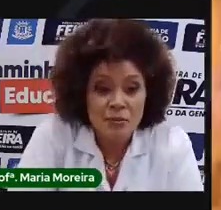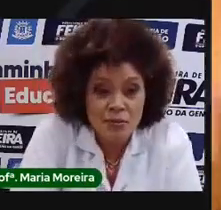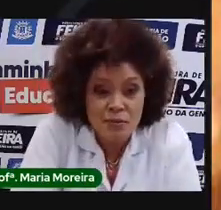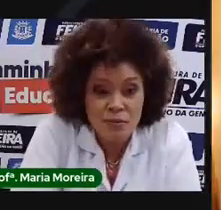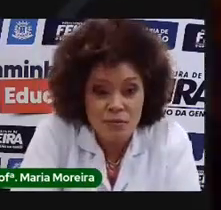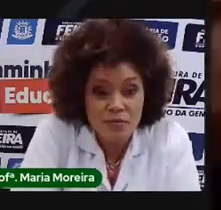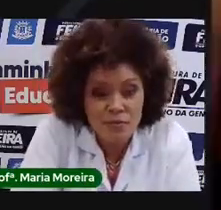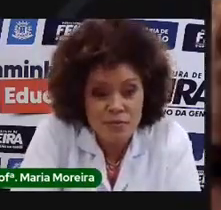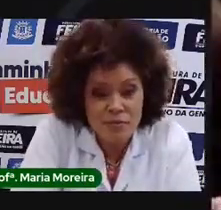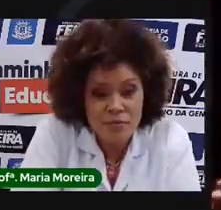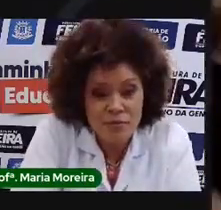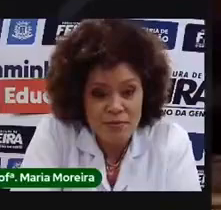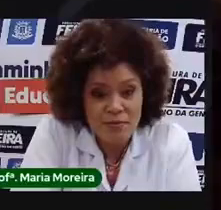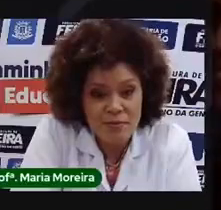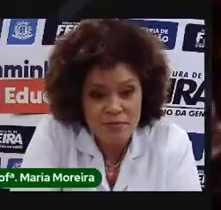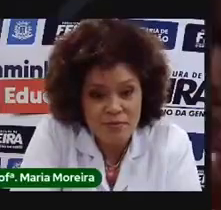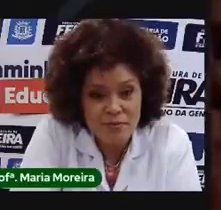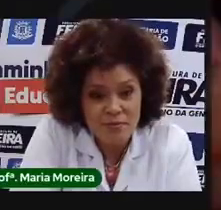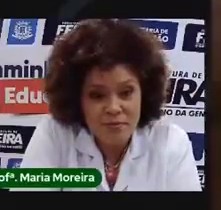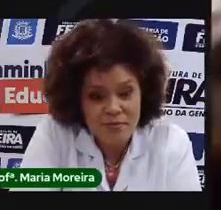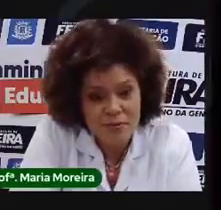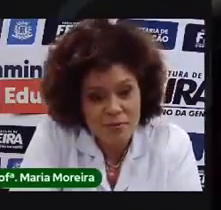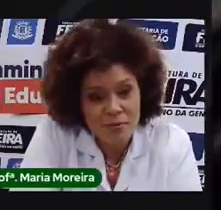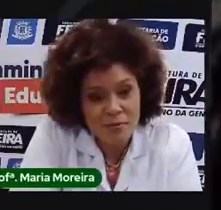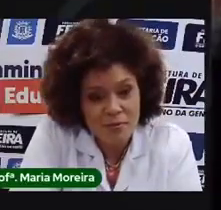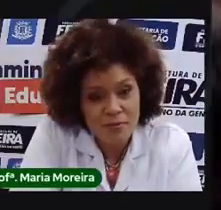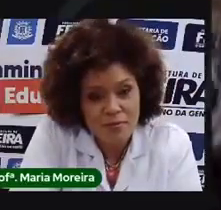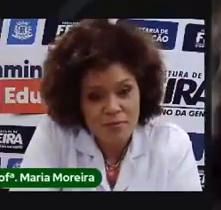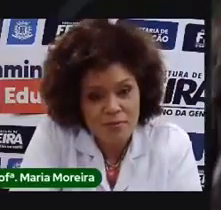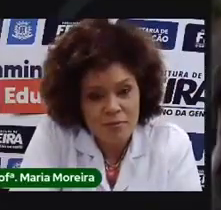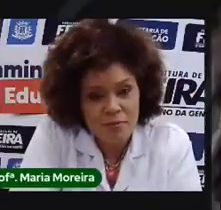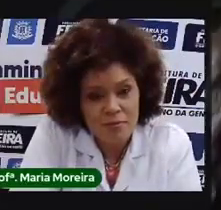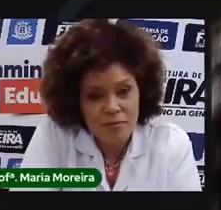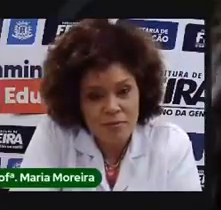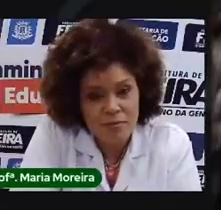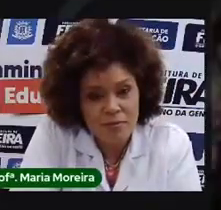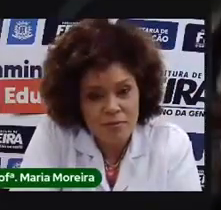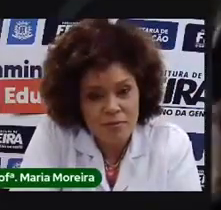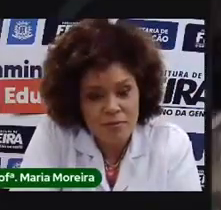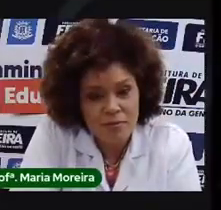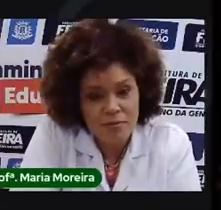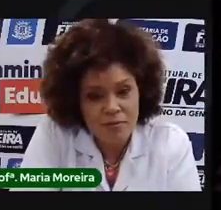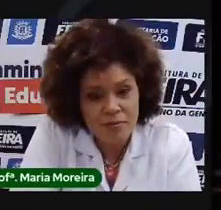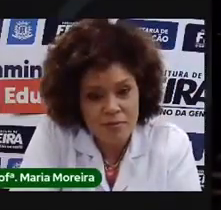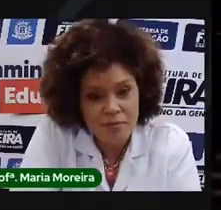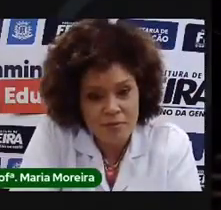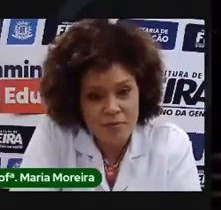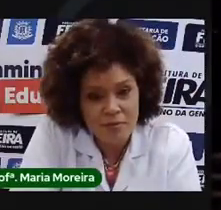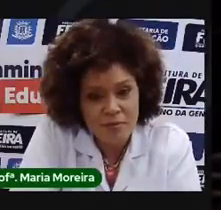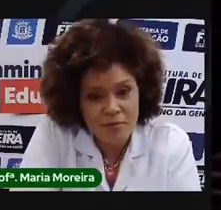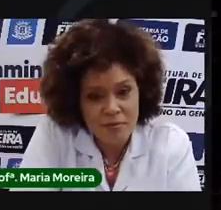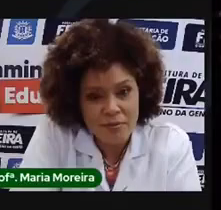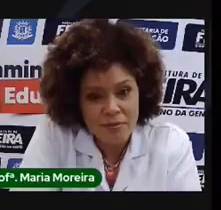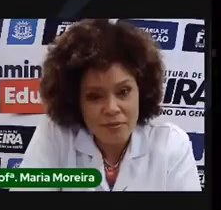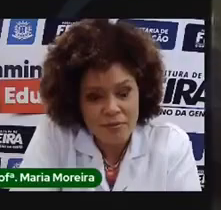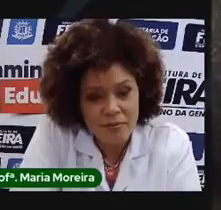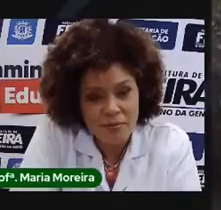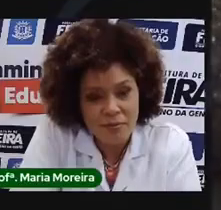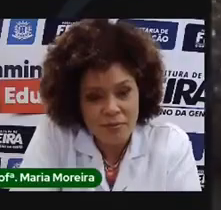beijando não. Santana dos olhos d'água, princesa do